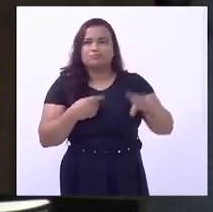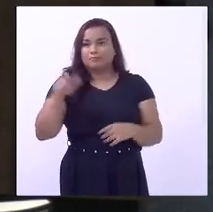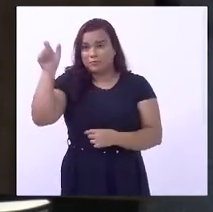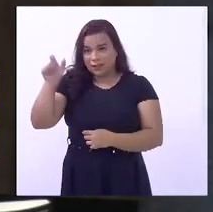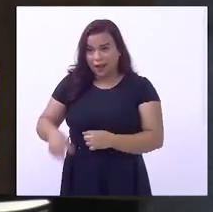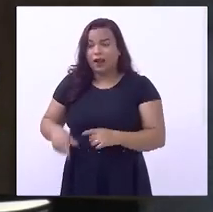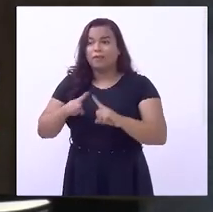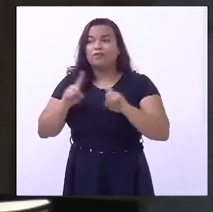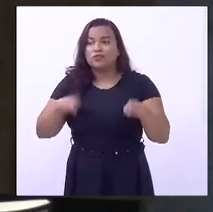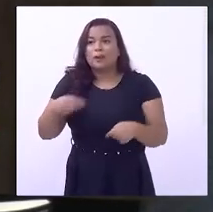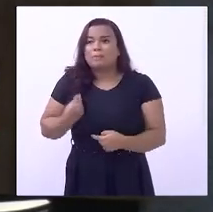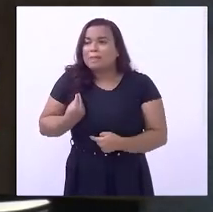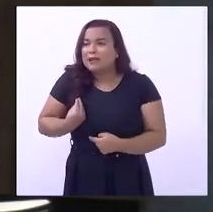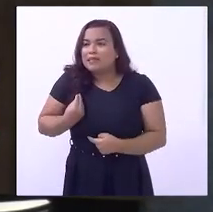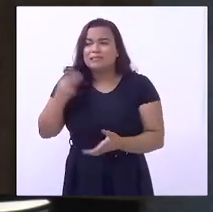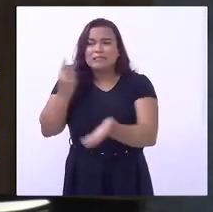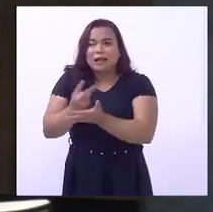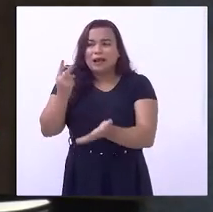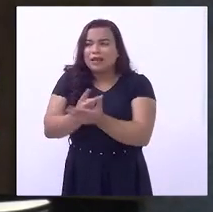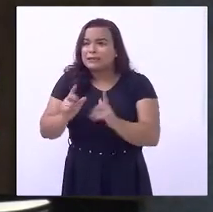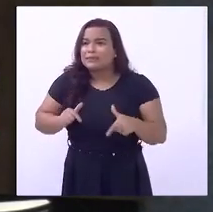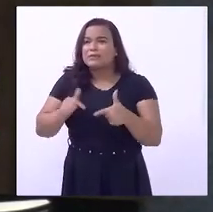Funcionária presente e dedicada,